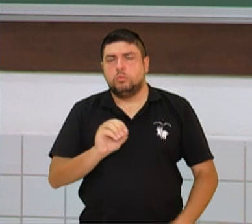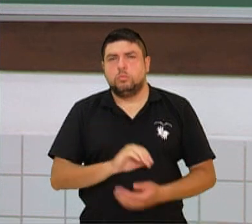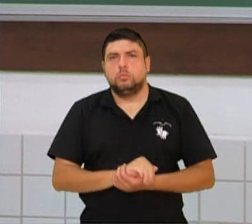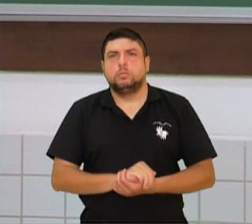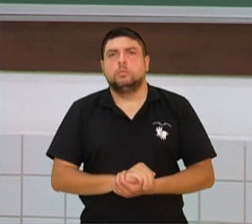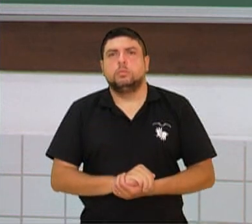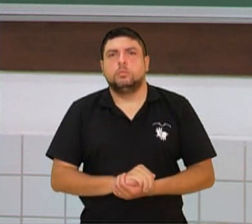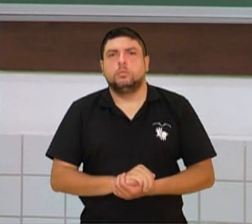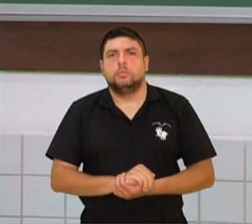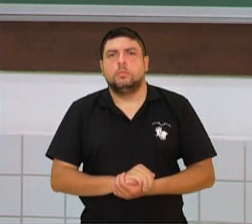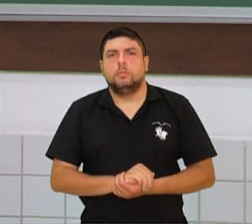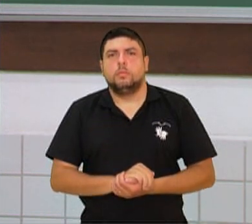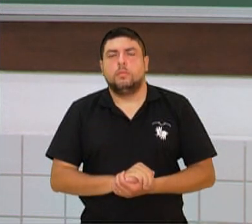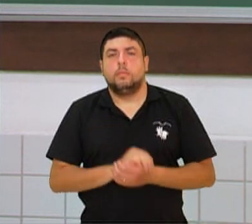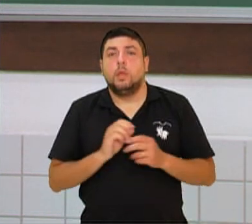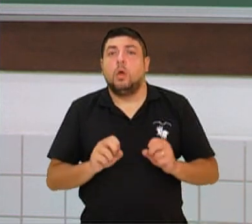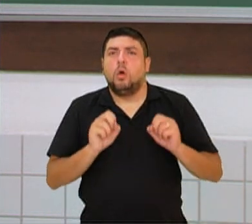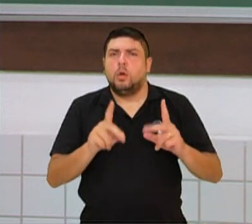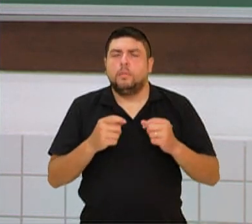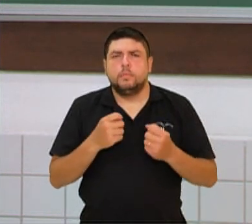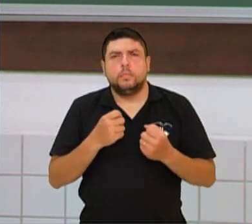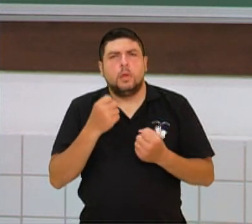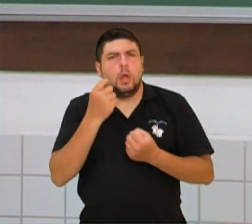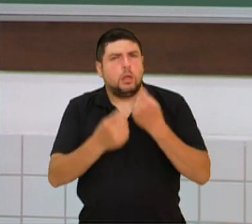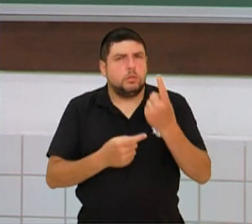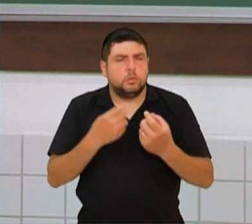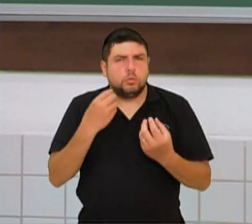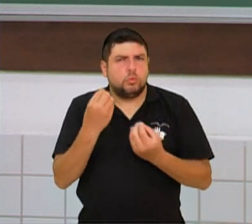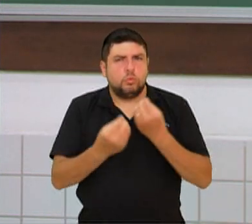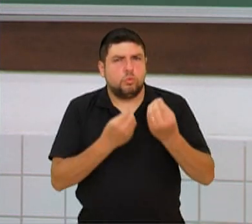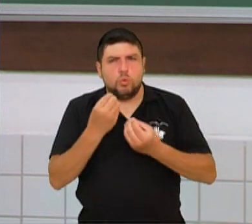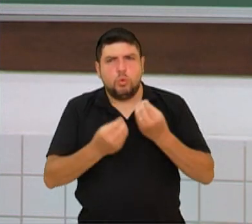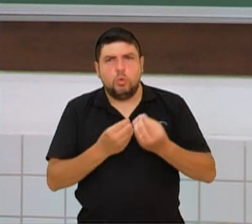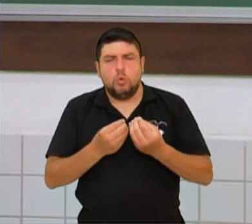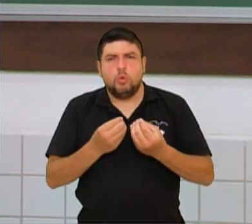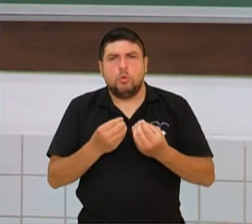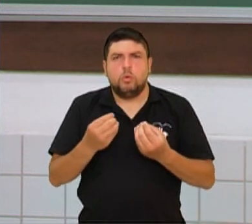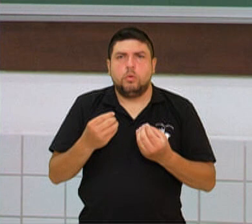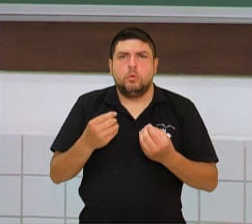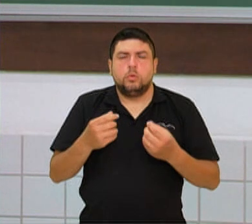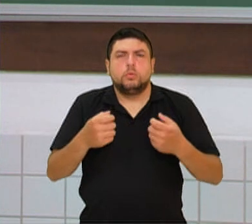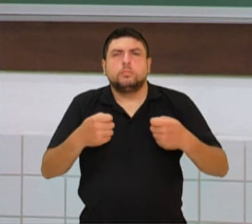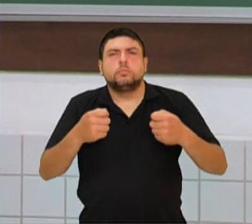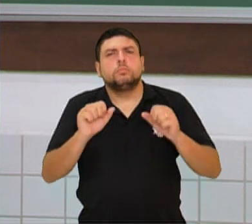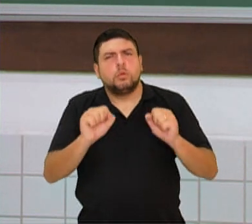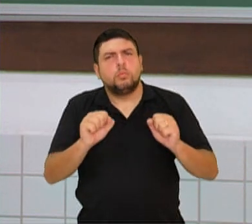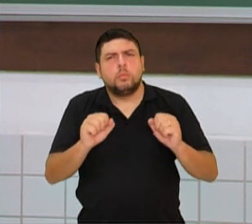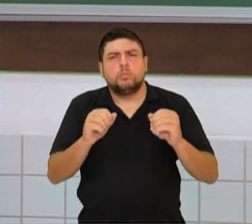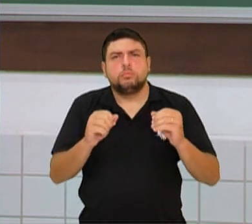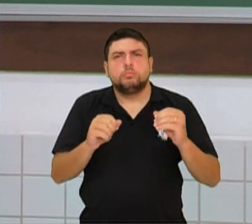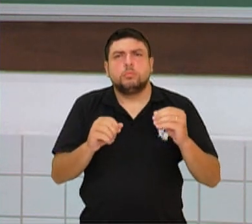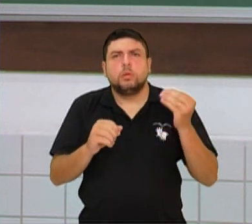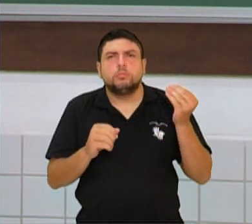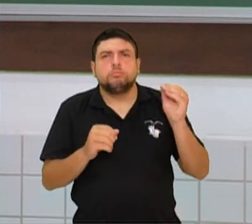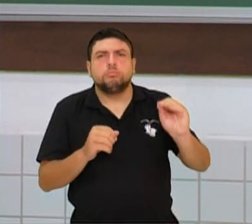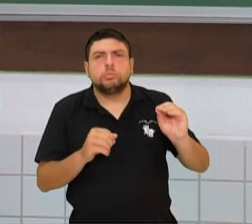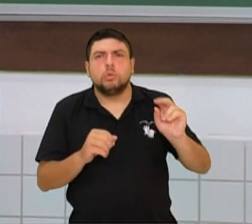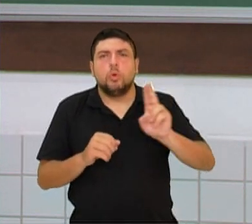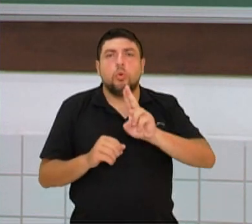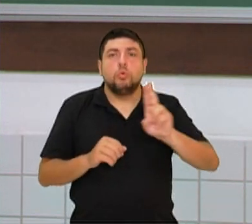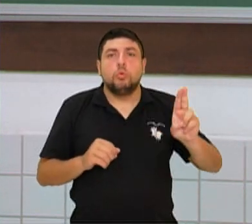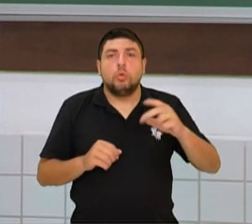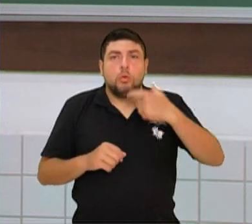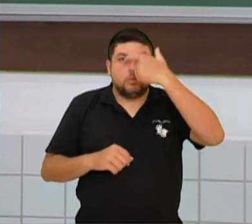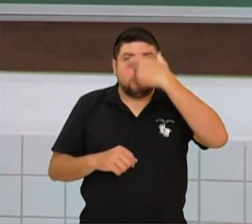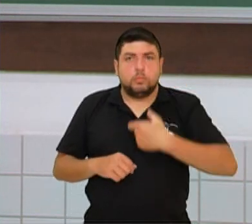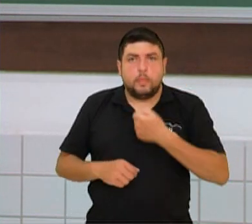vezes, de verificarmos a entrevista, como que nós vamos... Às vezes acontece de aparecer o nome, né, do entrevistador e embaixo